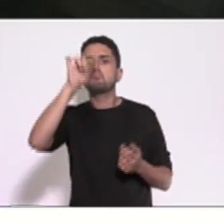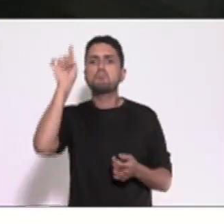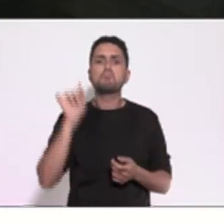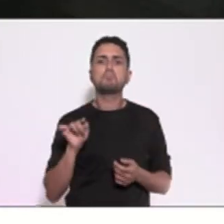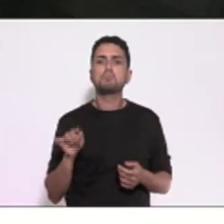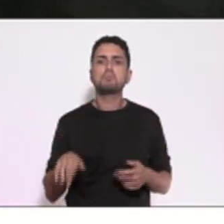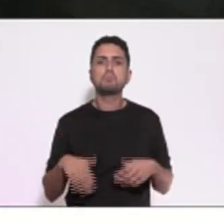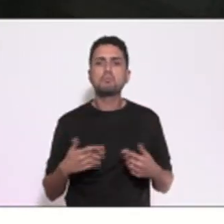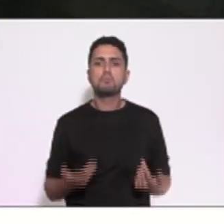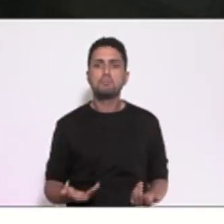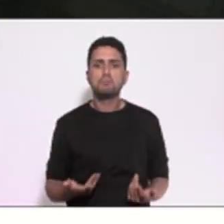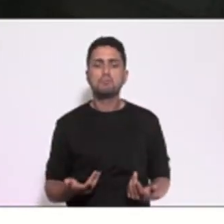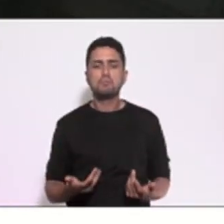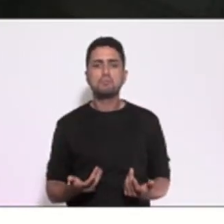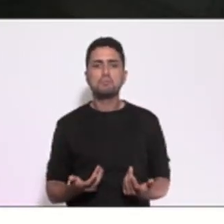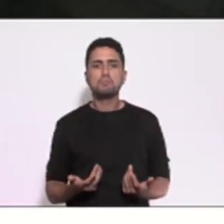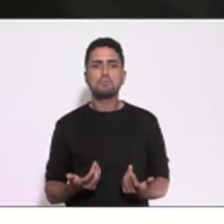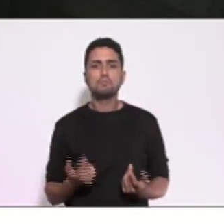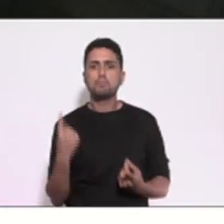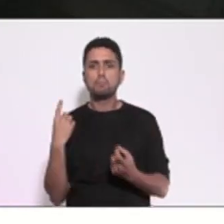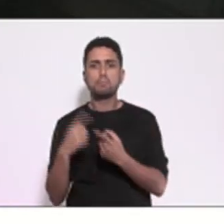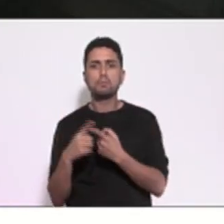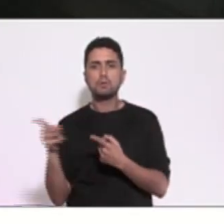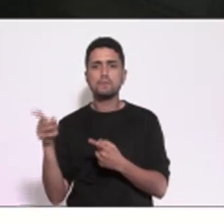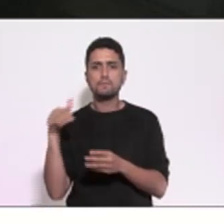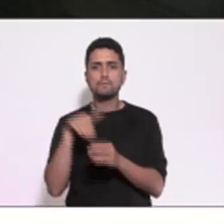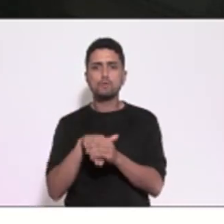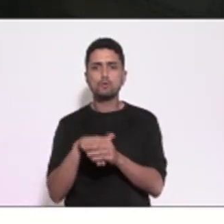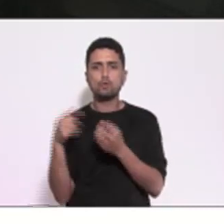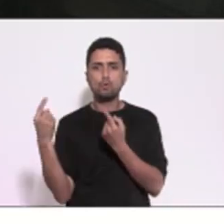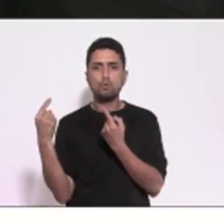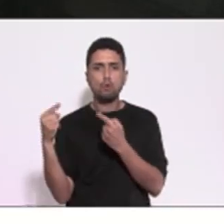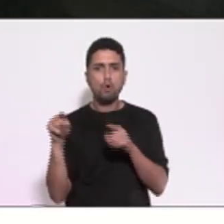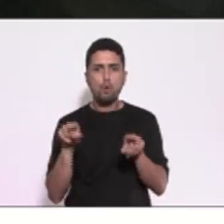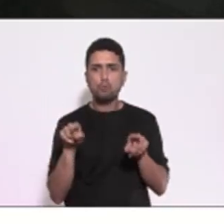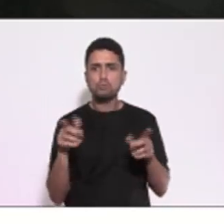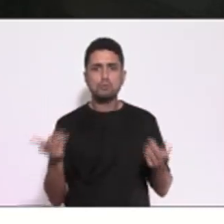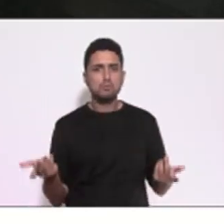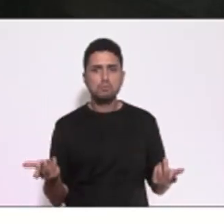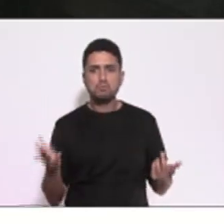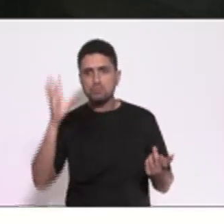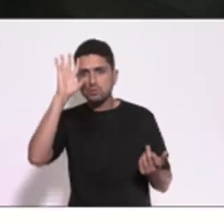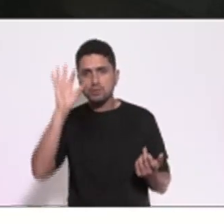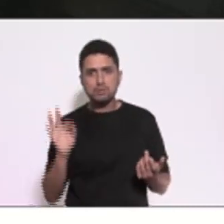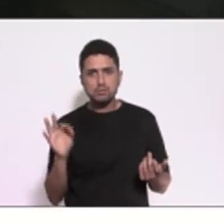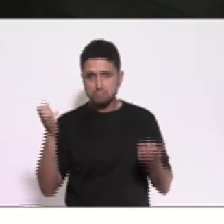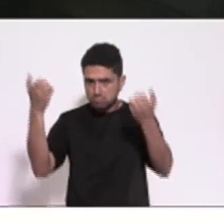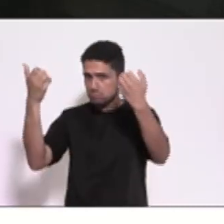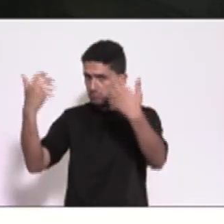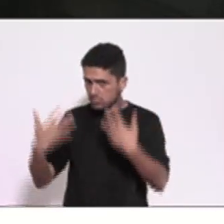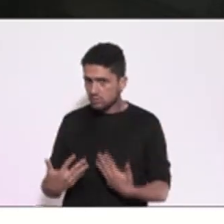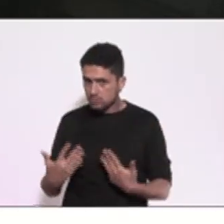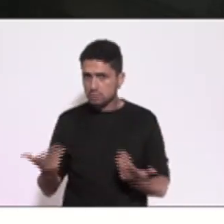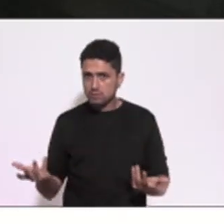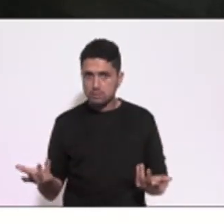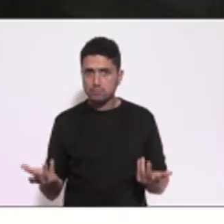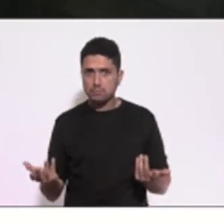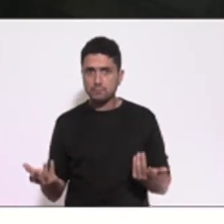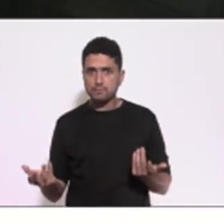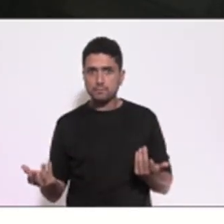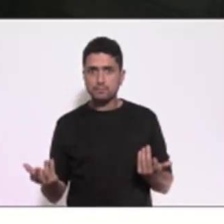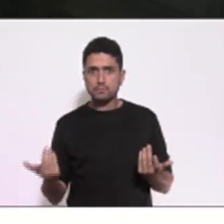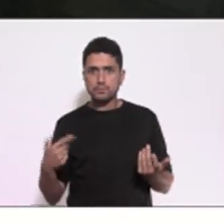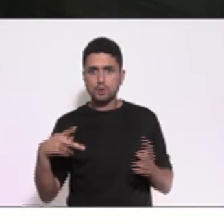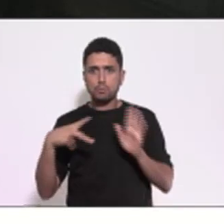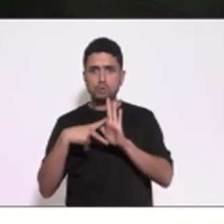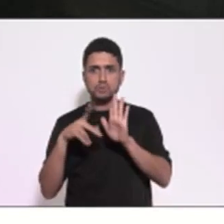verdade, a possibilidade ou trabalho aqui do líder do governo se apresentando contra um